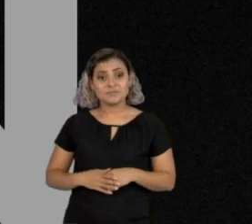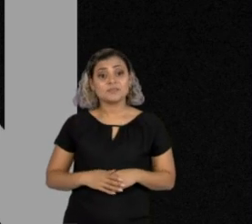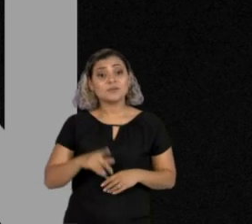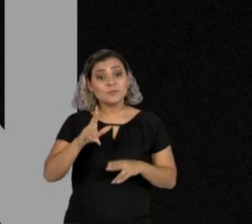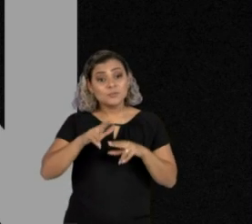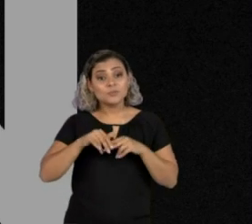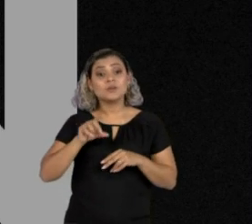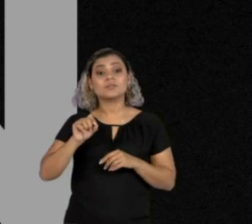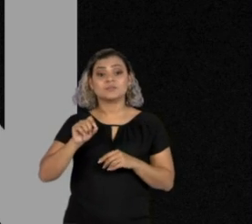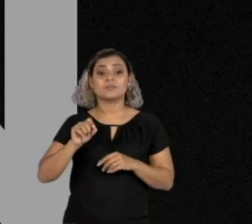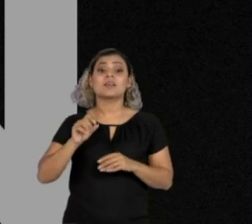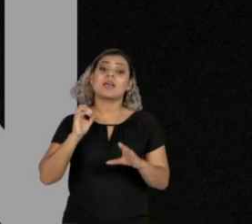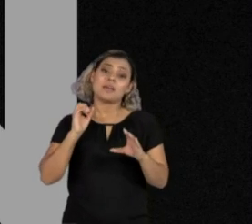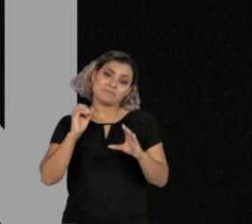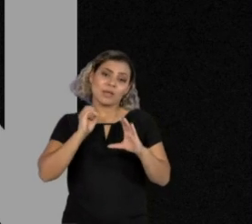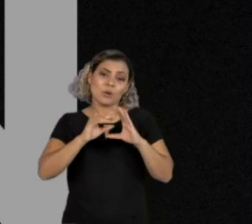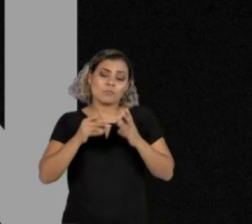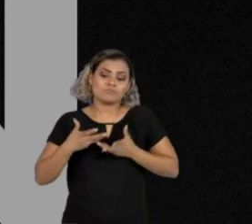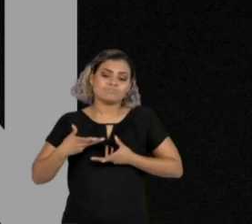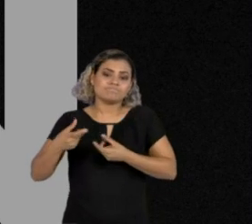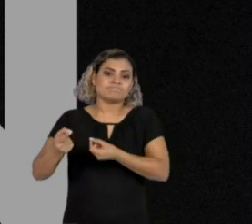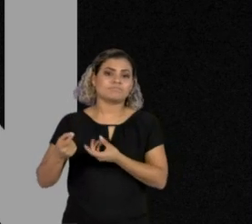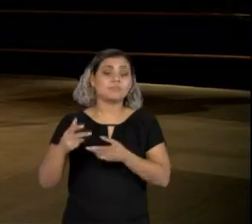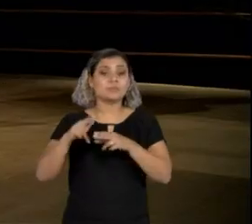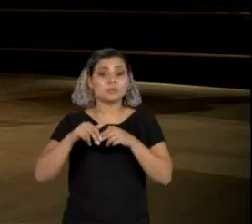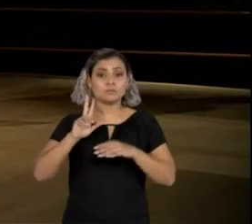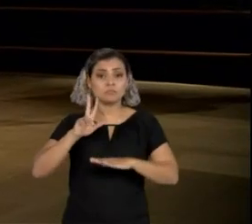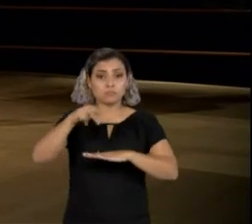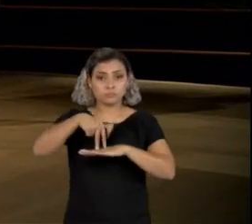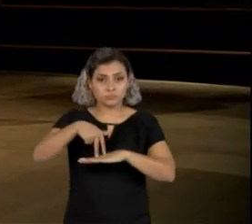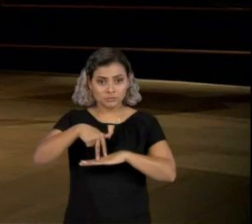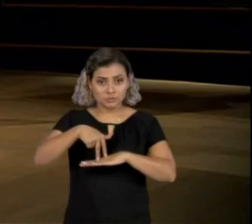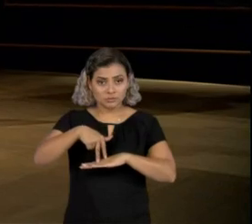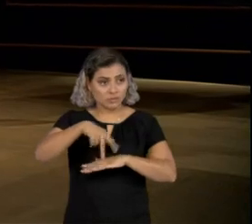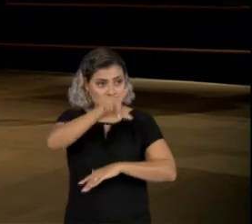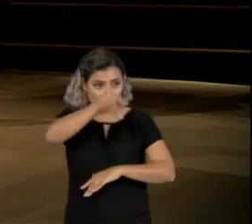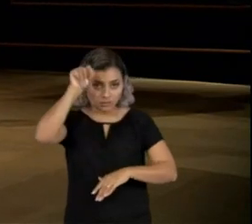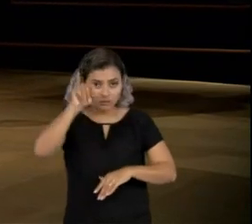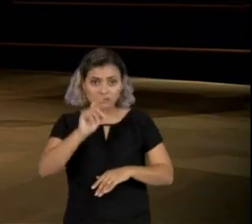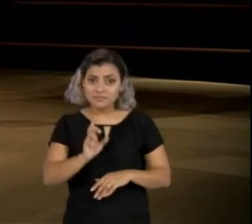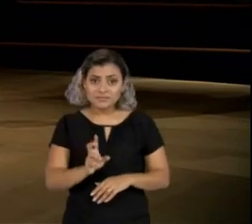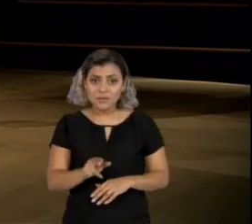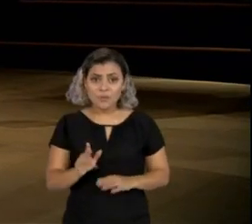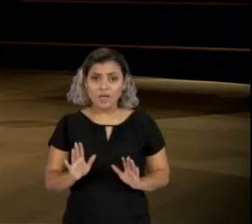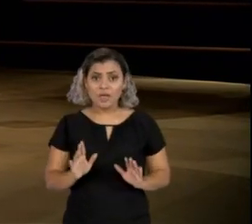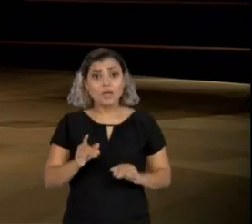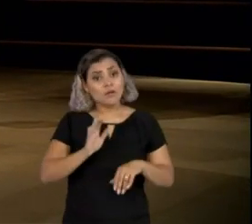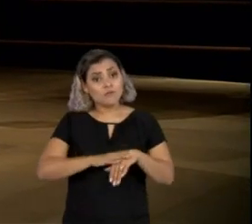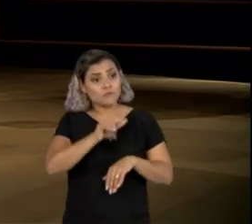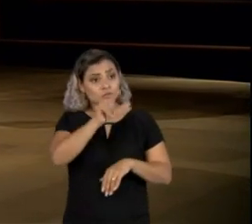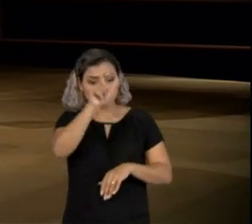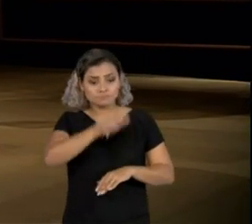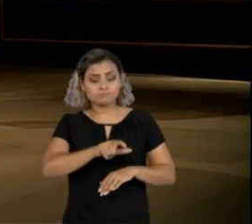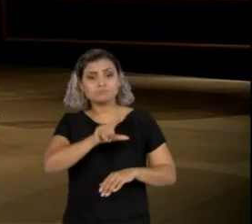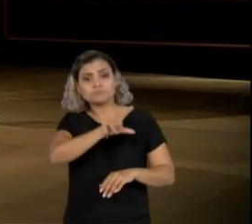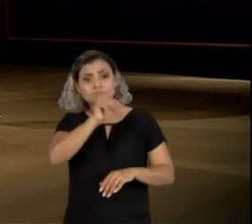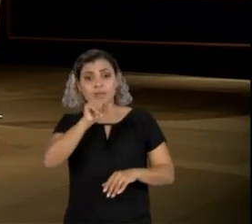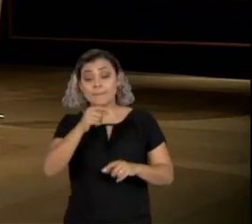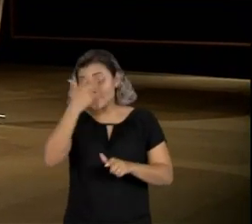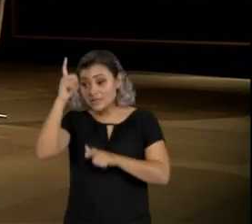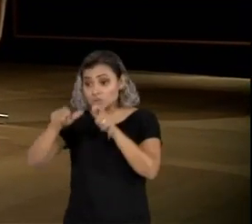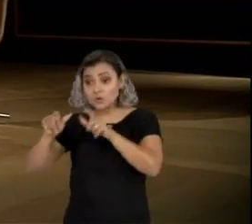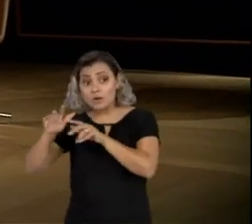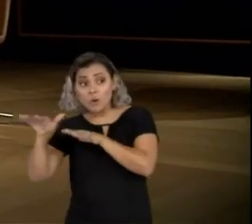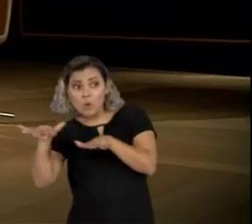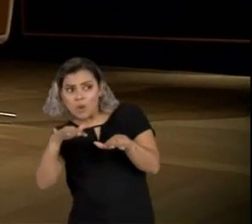ele via já a protagonista. Ninguém se torna um protagonista. Você é um protagonista, você é um solista. Alguém tem que olhar